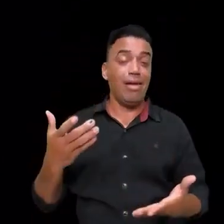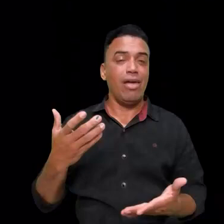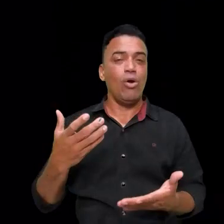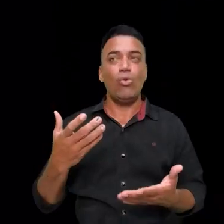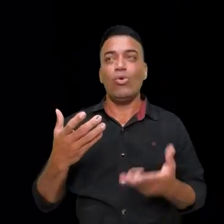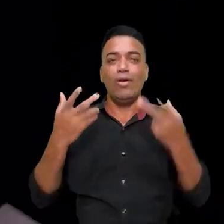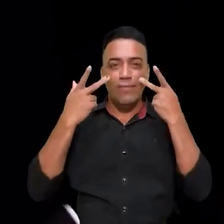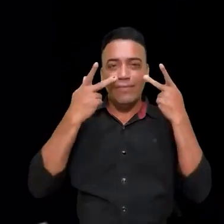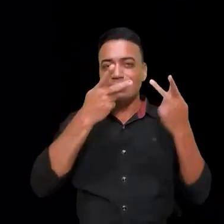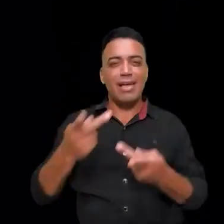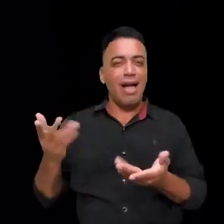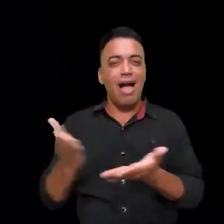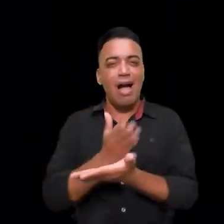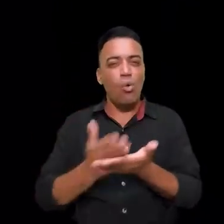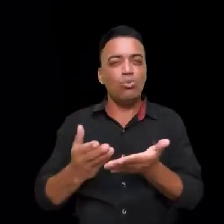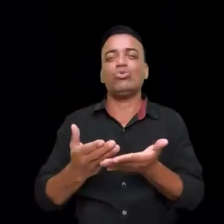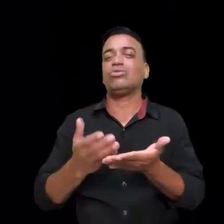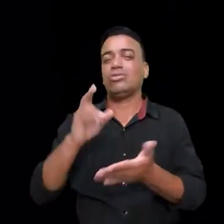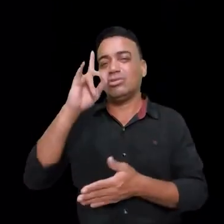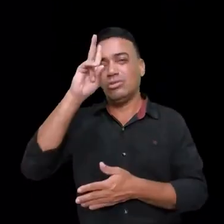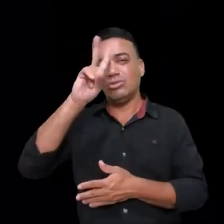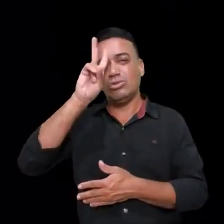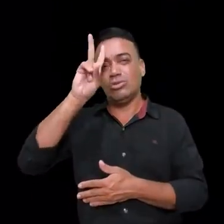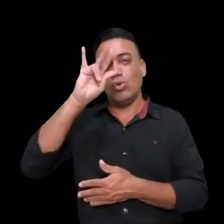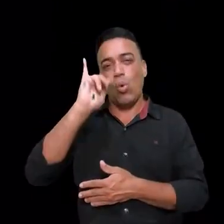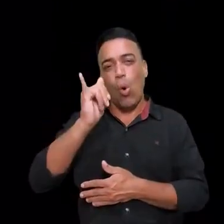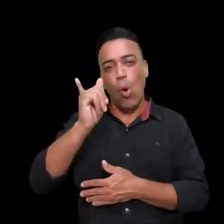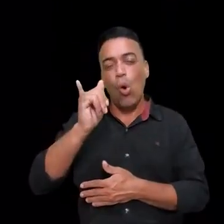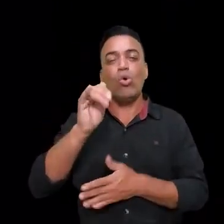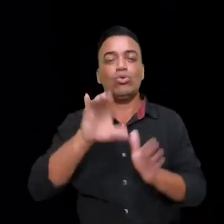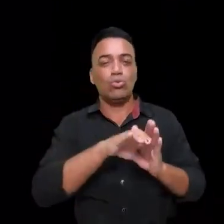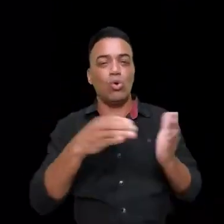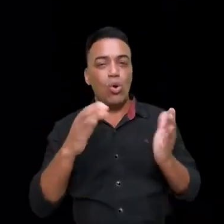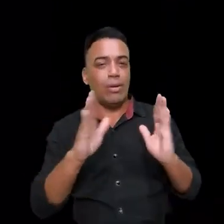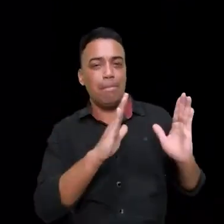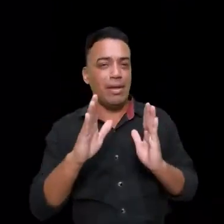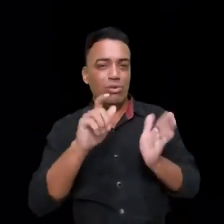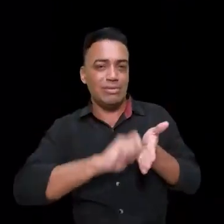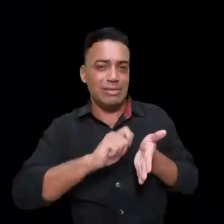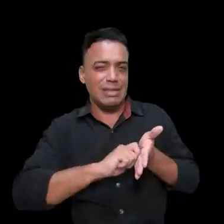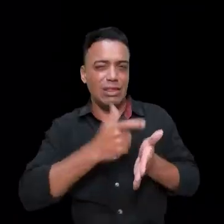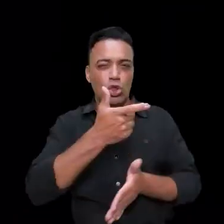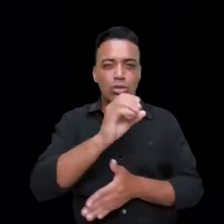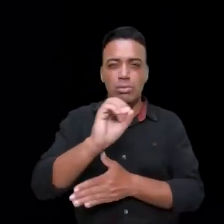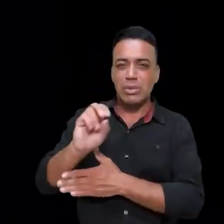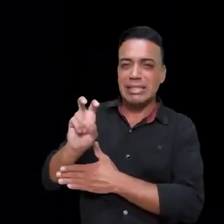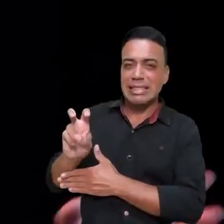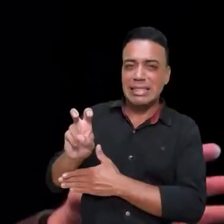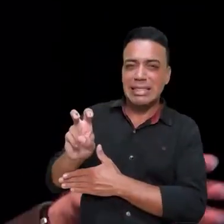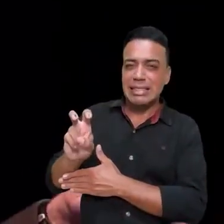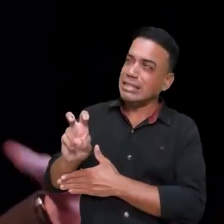eu revisitei alguns contos, algumas crônicas que foram escritas no período entre